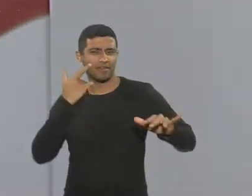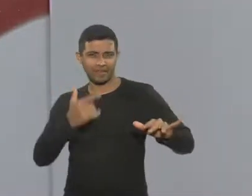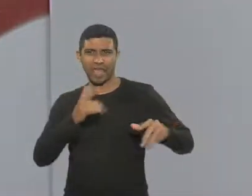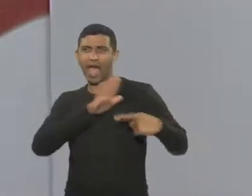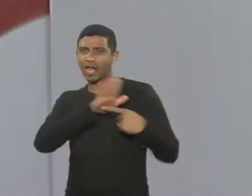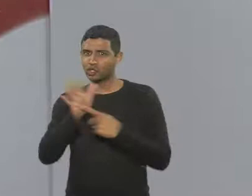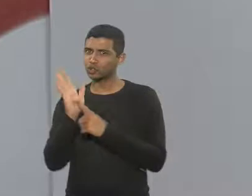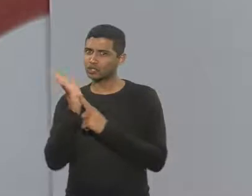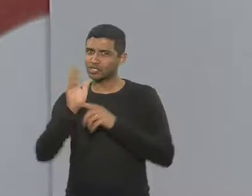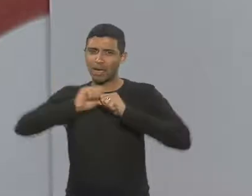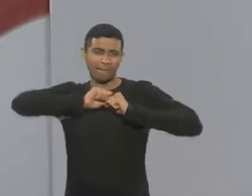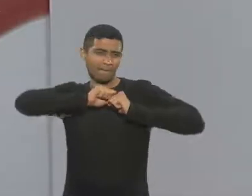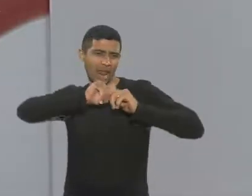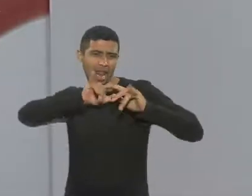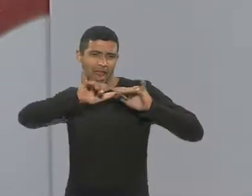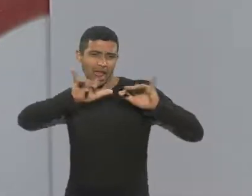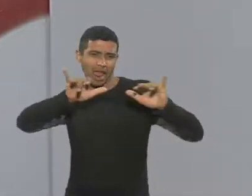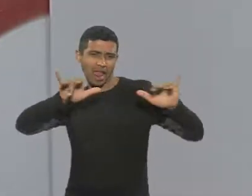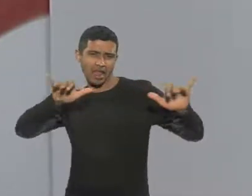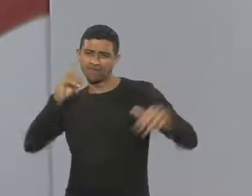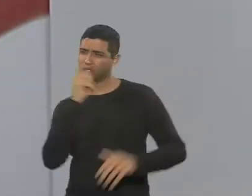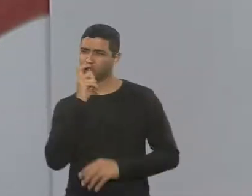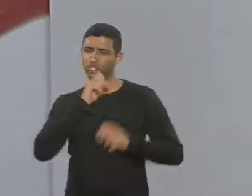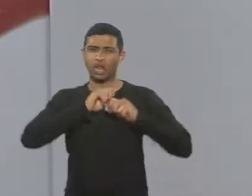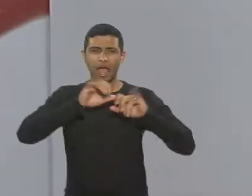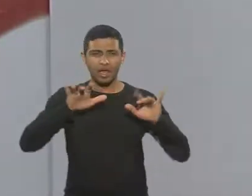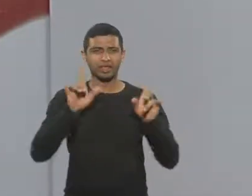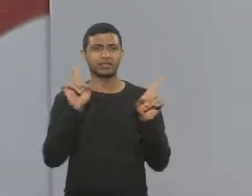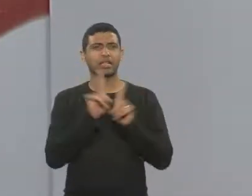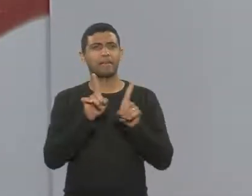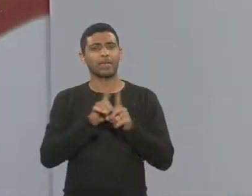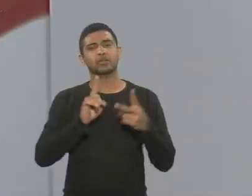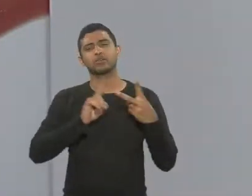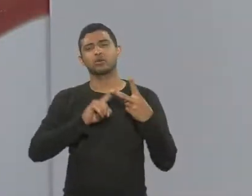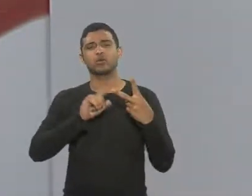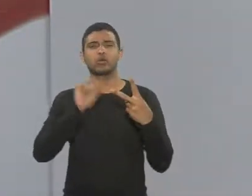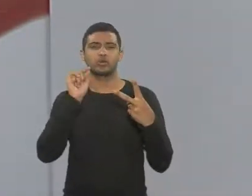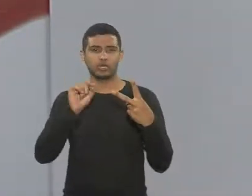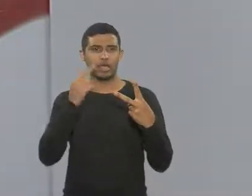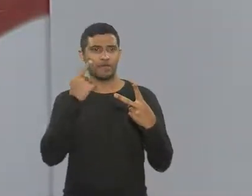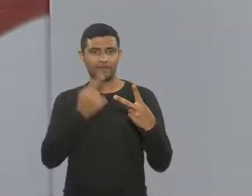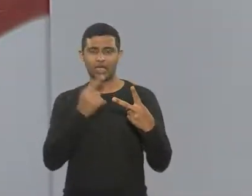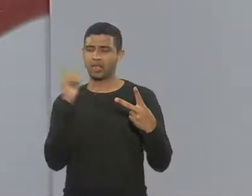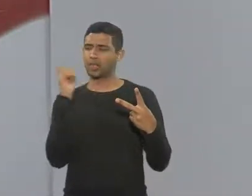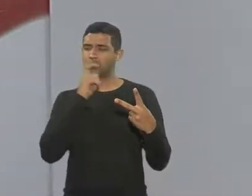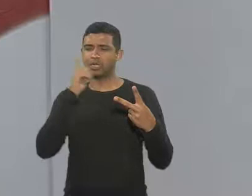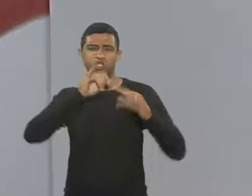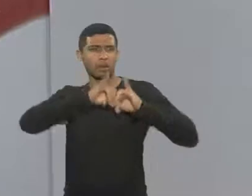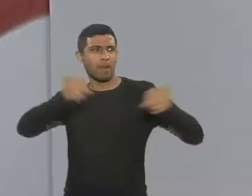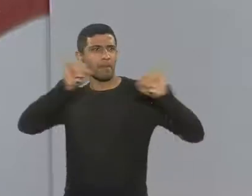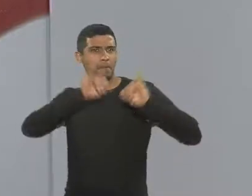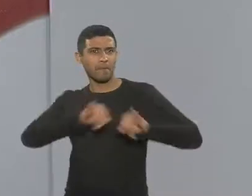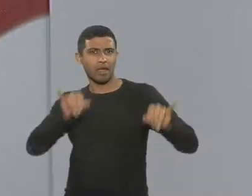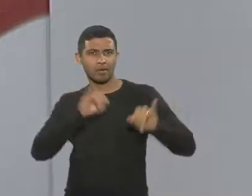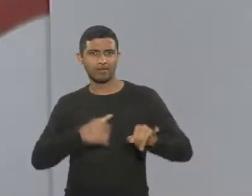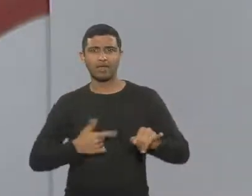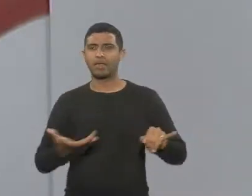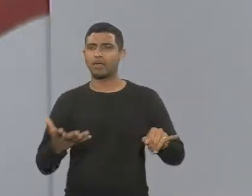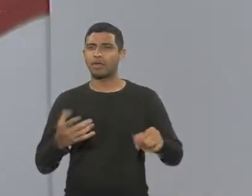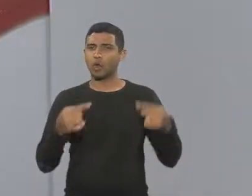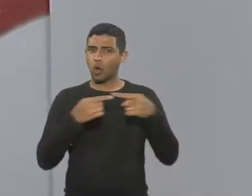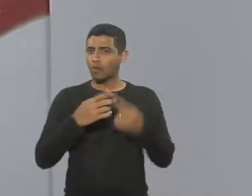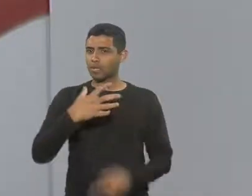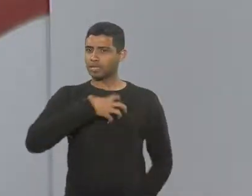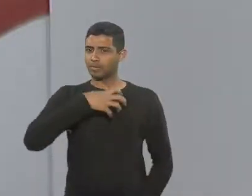essa propagação, né, das fake news. E a segunda questão também, que eu acho que é a seguinte, as fake news, elas atuam muito mais sobre a